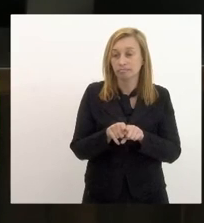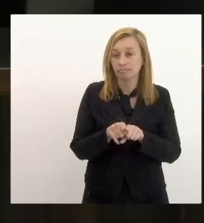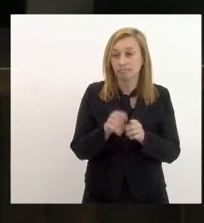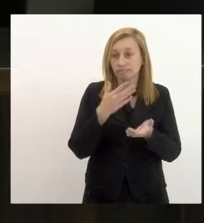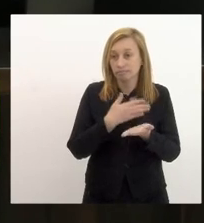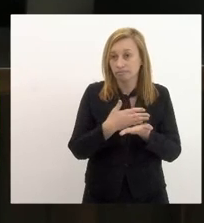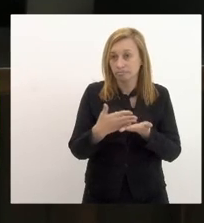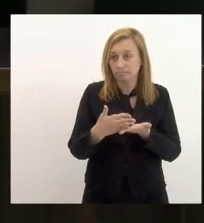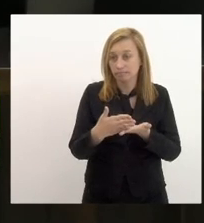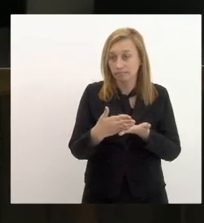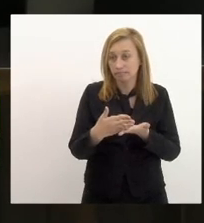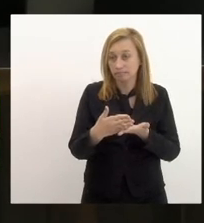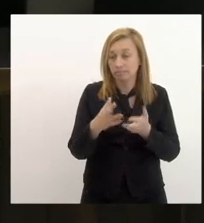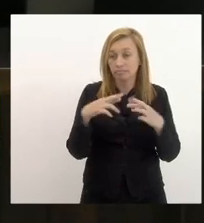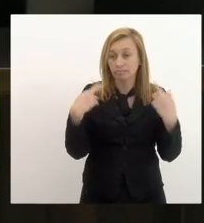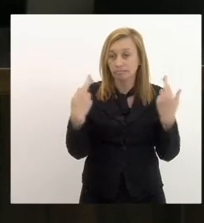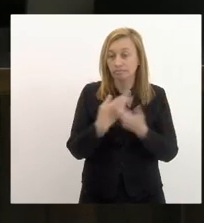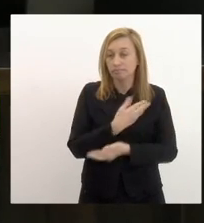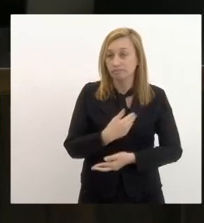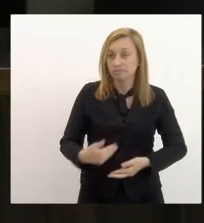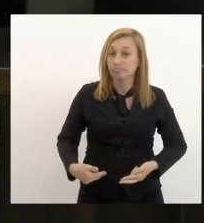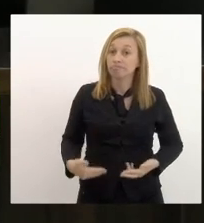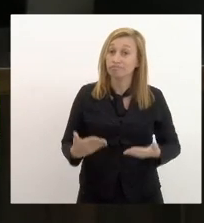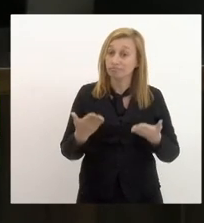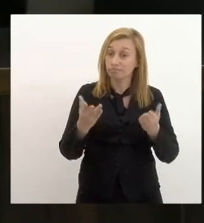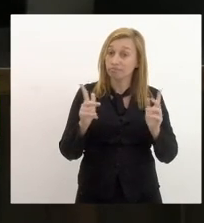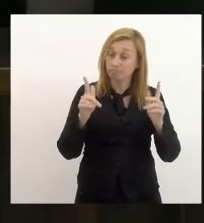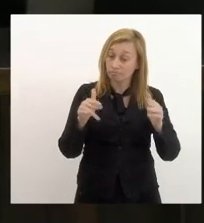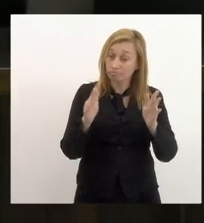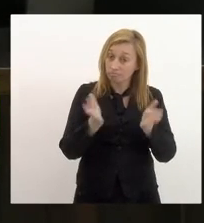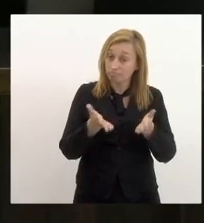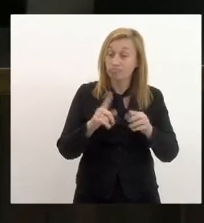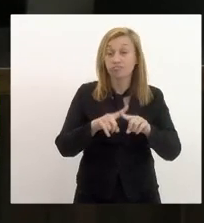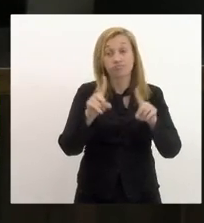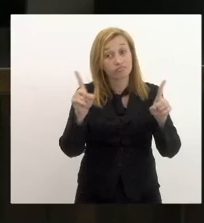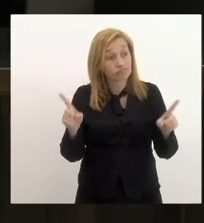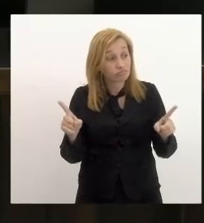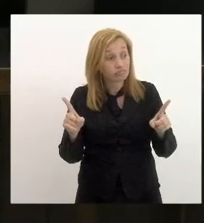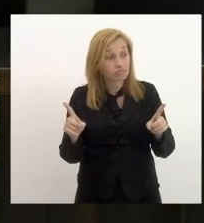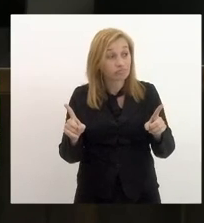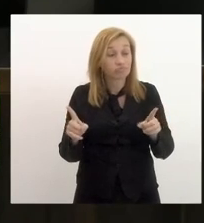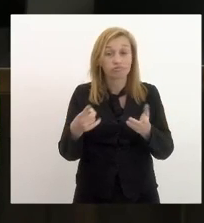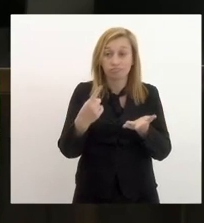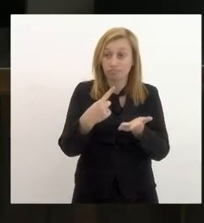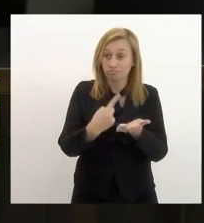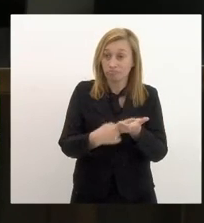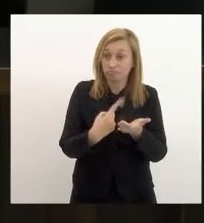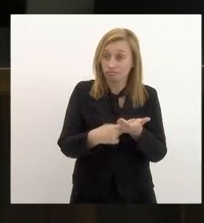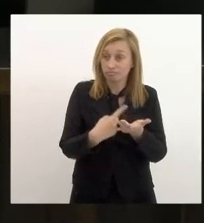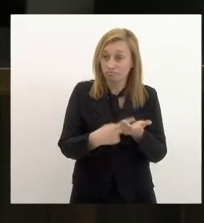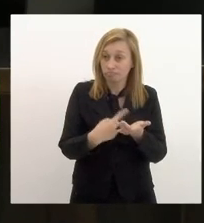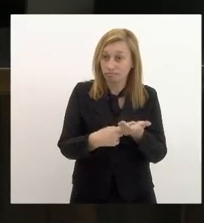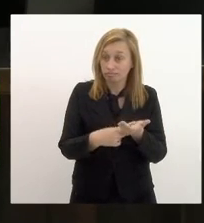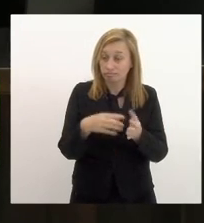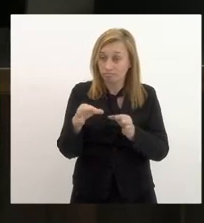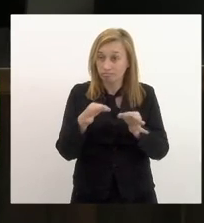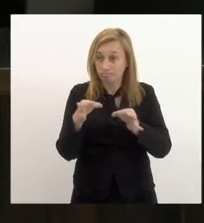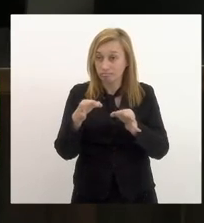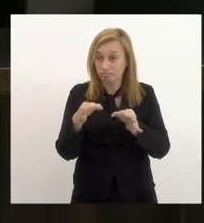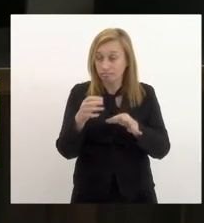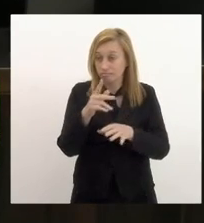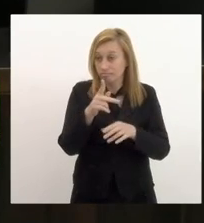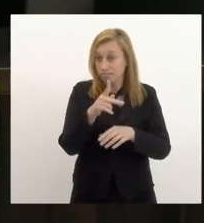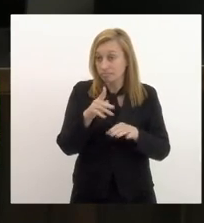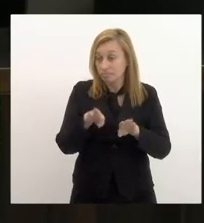uma audiência pública como essa mas o agendamento é feito pela mesa diretora